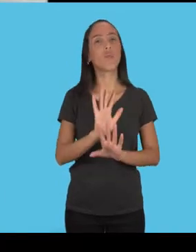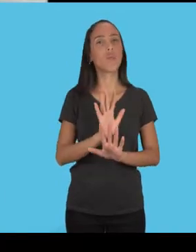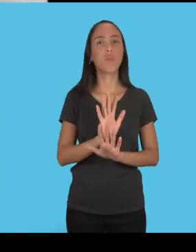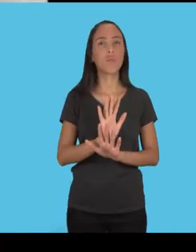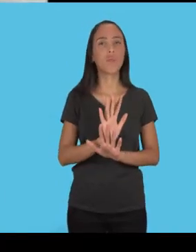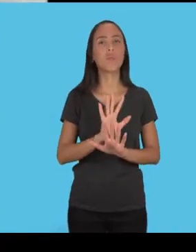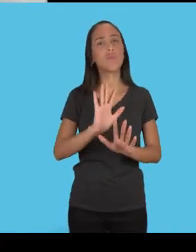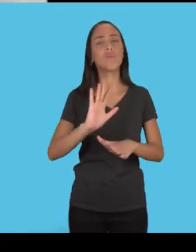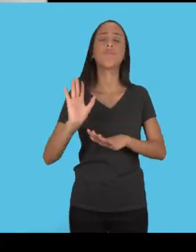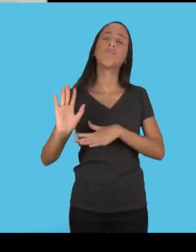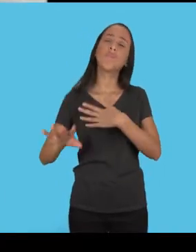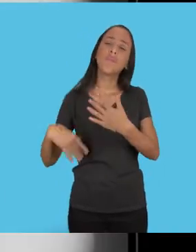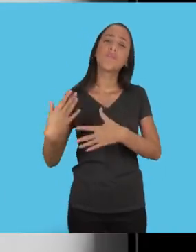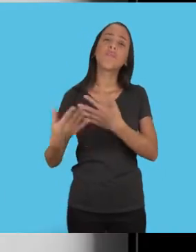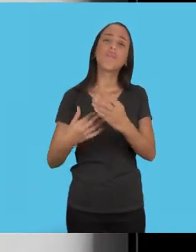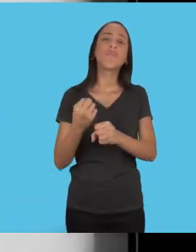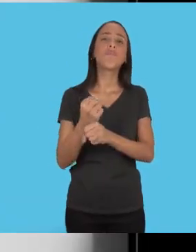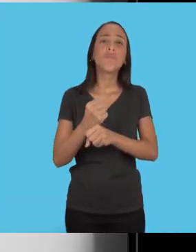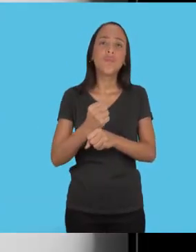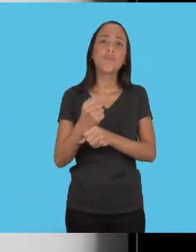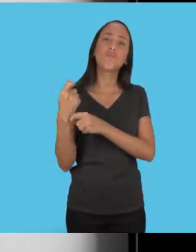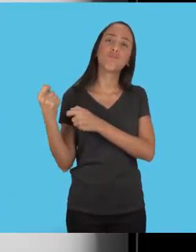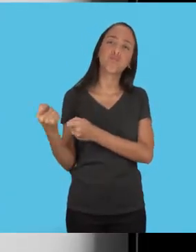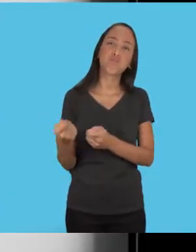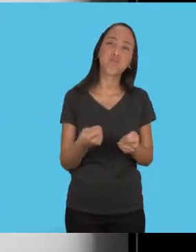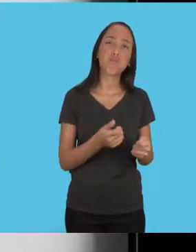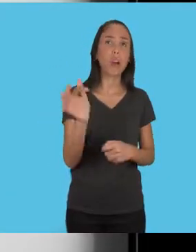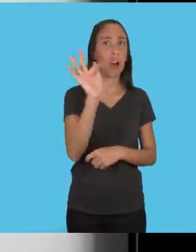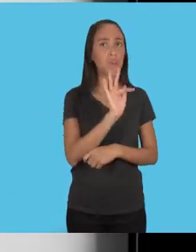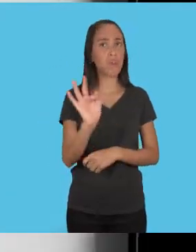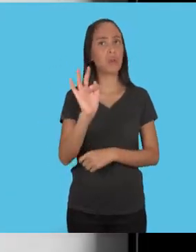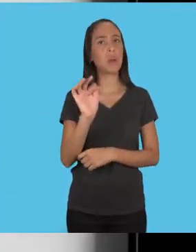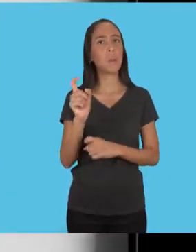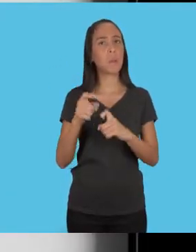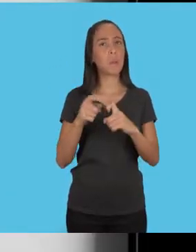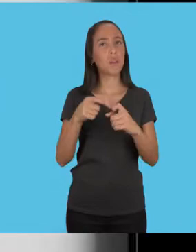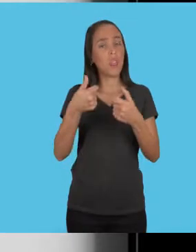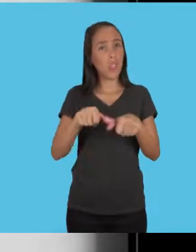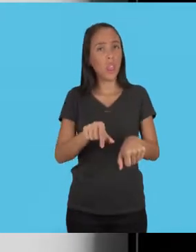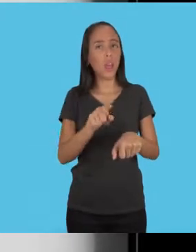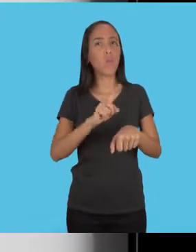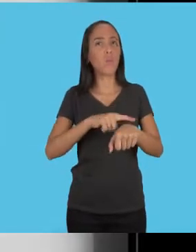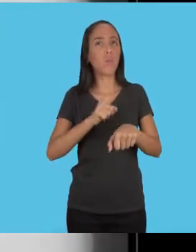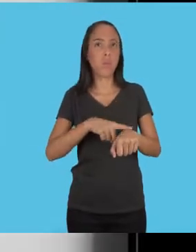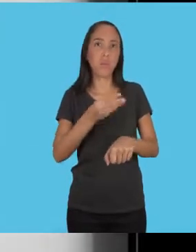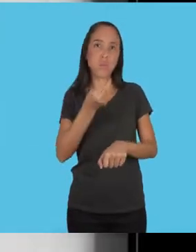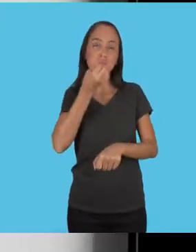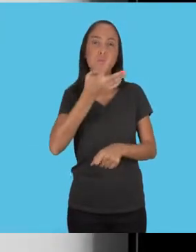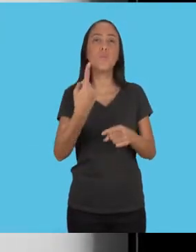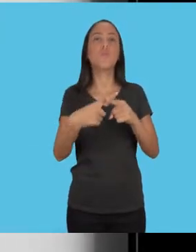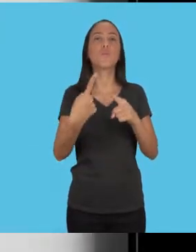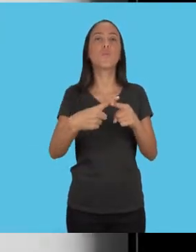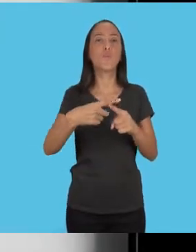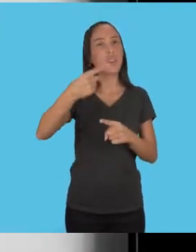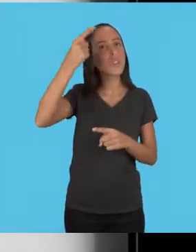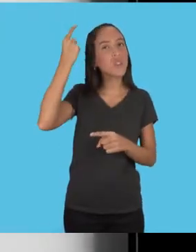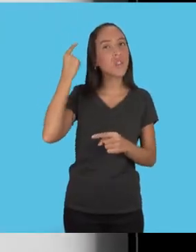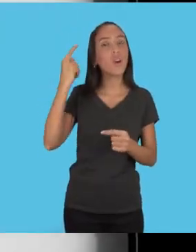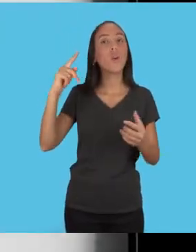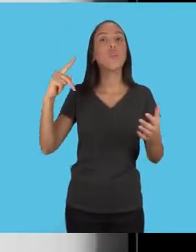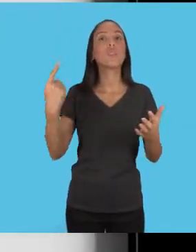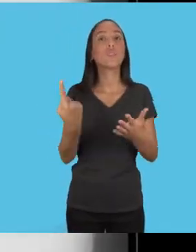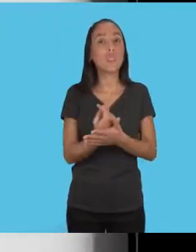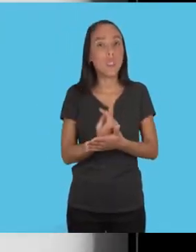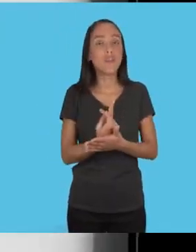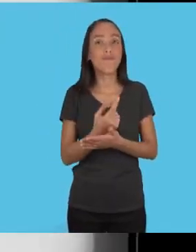E assim passaram-se os anos. A Faculdade de Medicina estava numa fase muito favorável, a